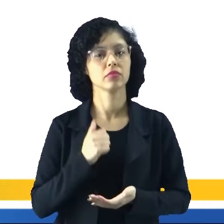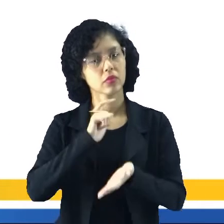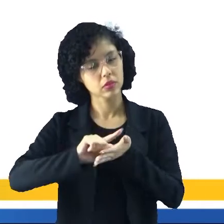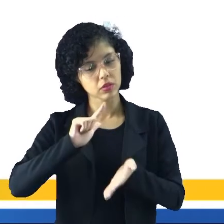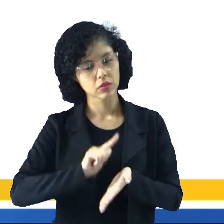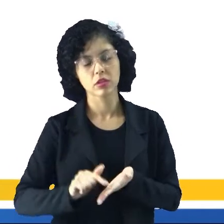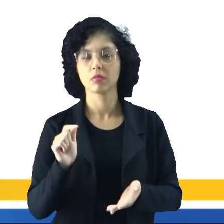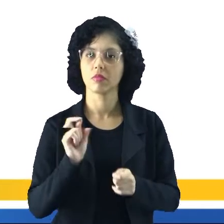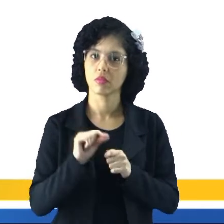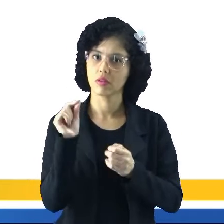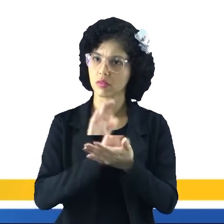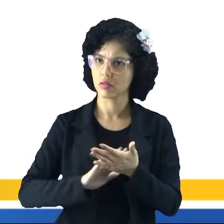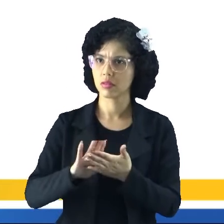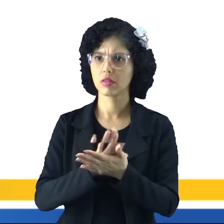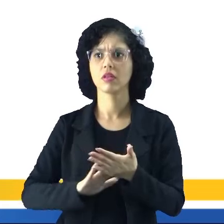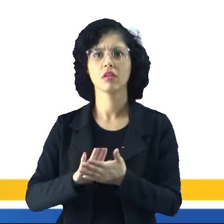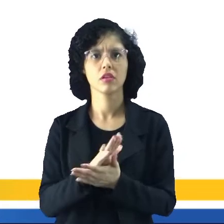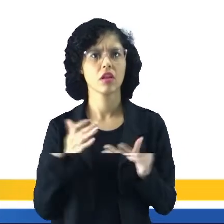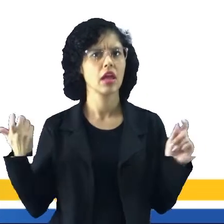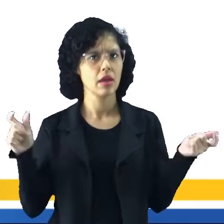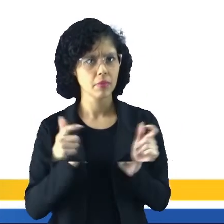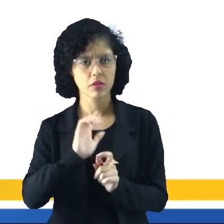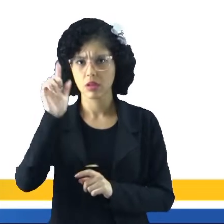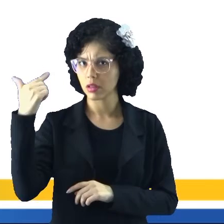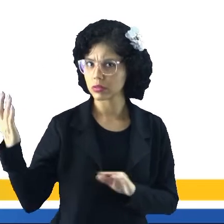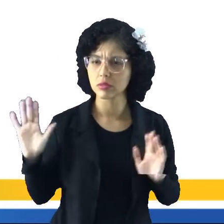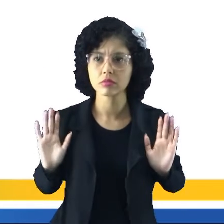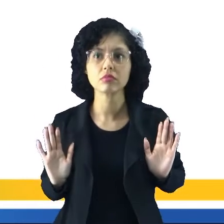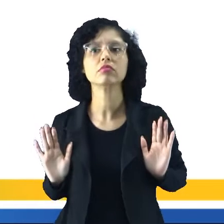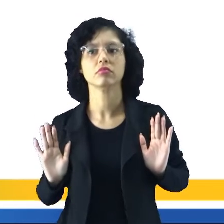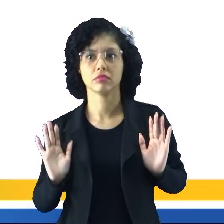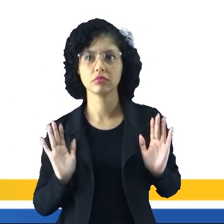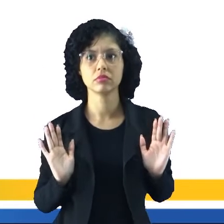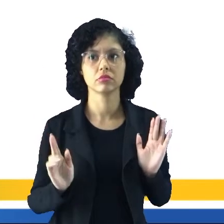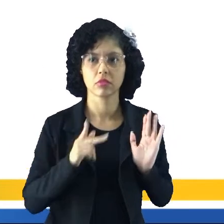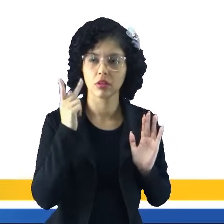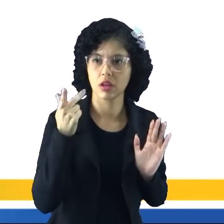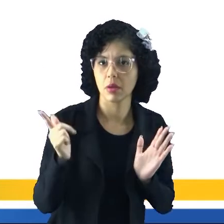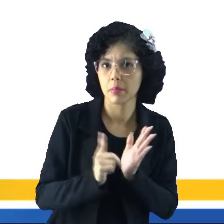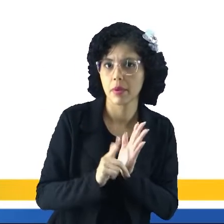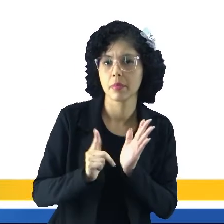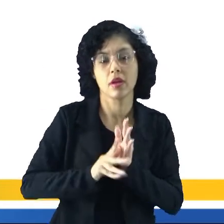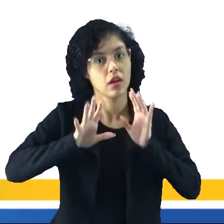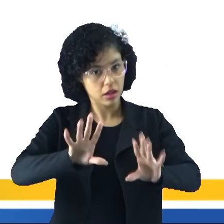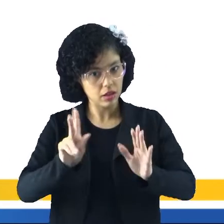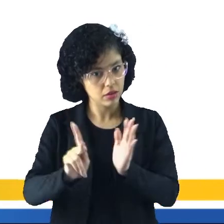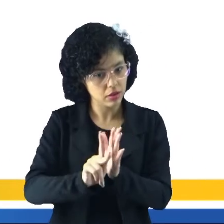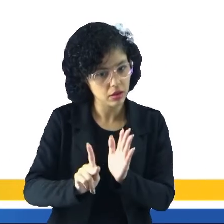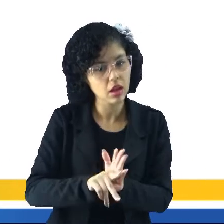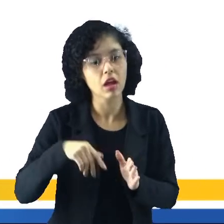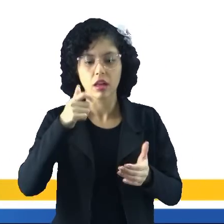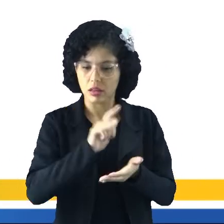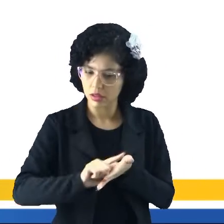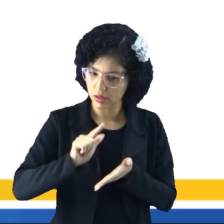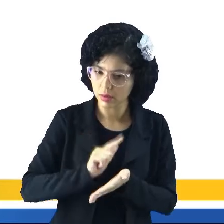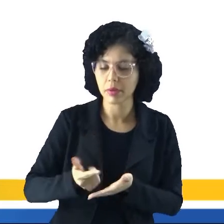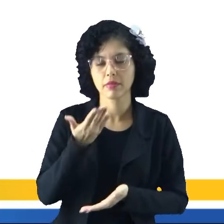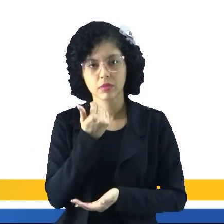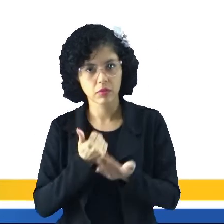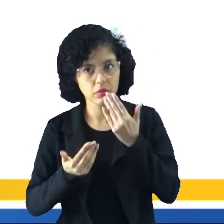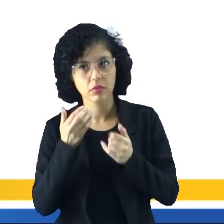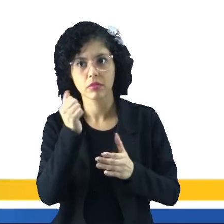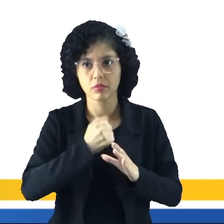não limpa, né? É menos mulher que as outras. Então, ela diz que o papel da mulher é esse mesmo, é lavar, passar, fazer comida,